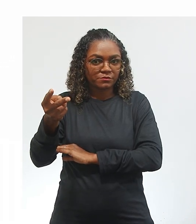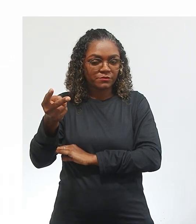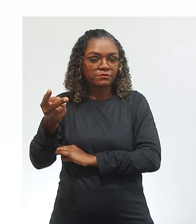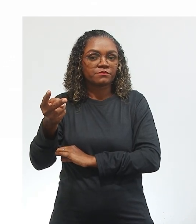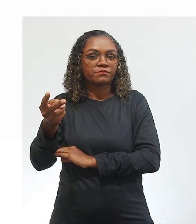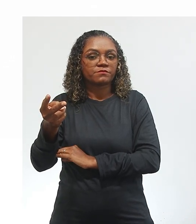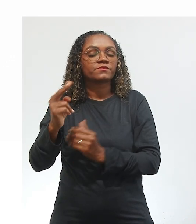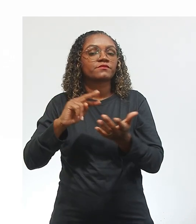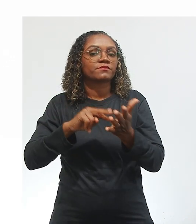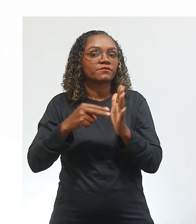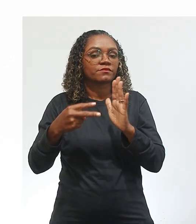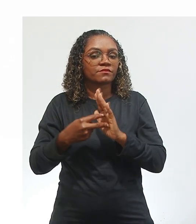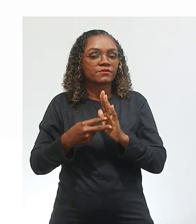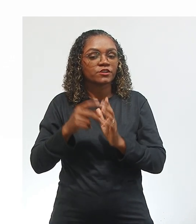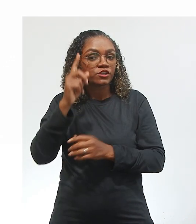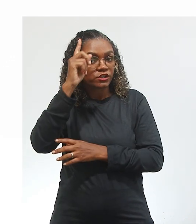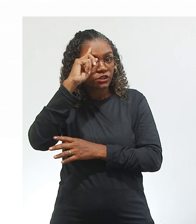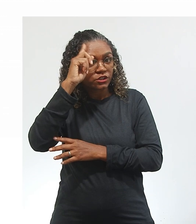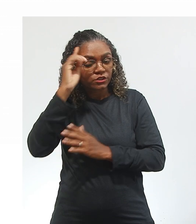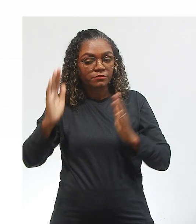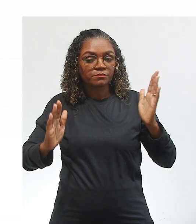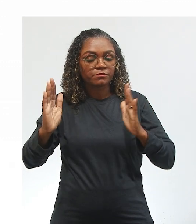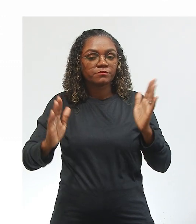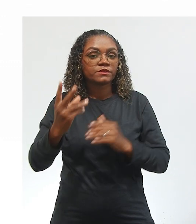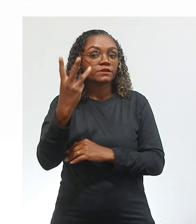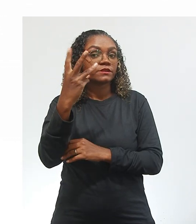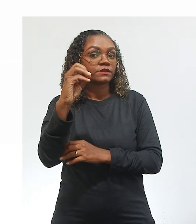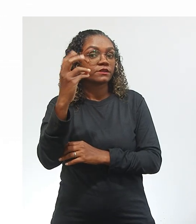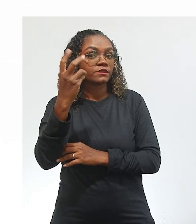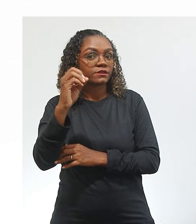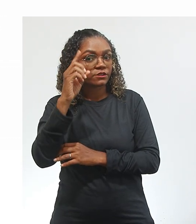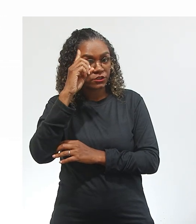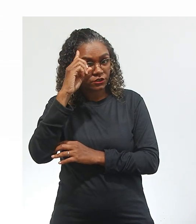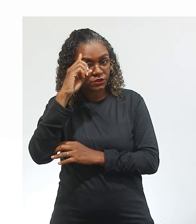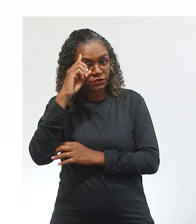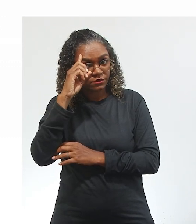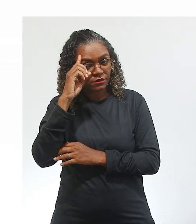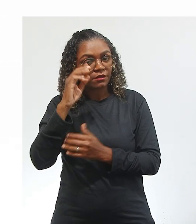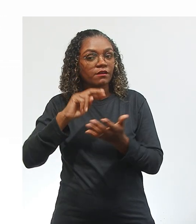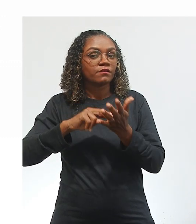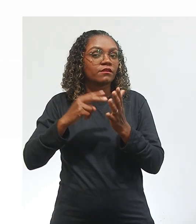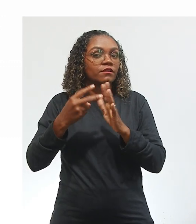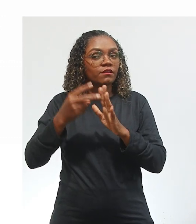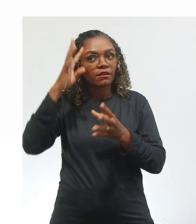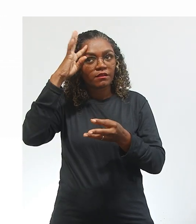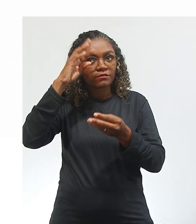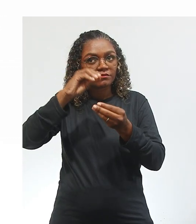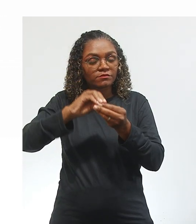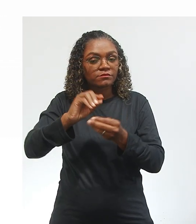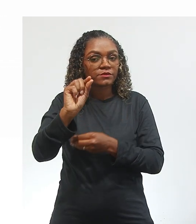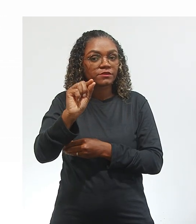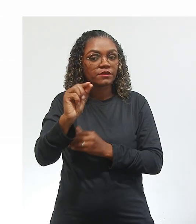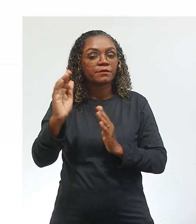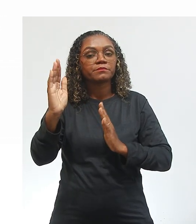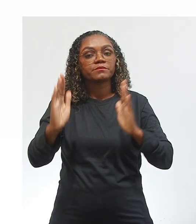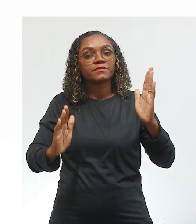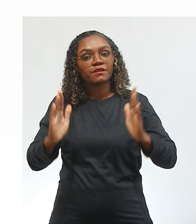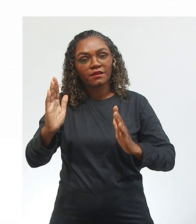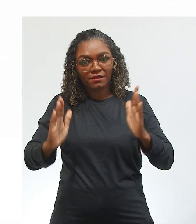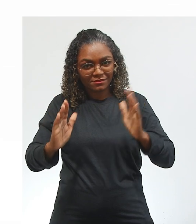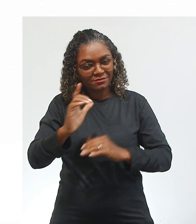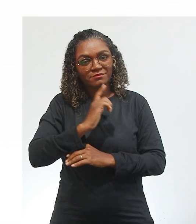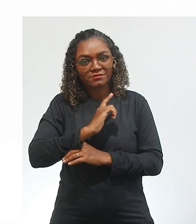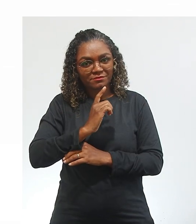se tem o restante a prazo de 30 dias, quer dizer o quê? Já entende que essa compra aí, né, seria a prazo.